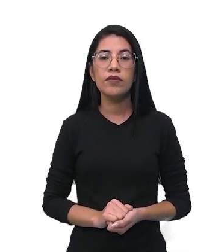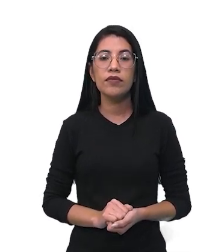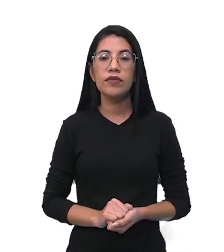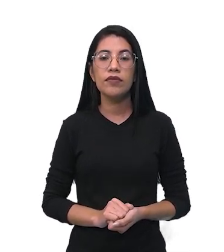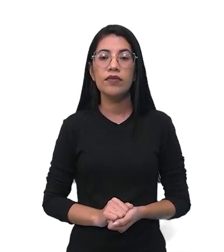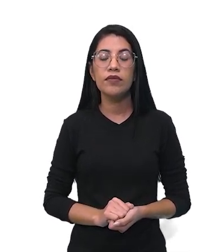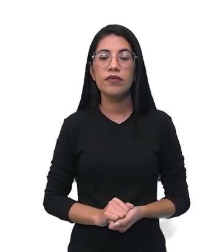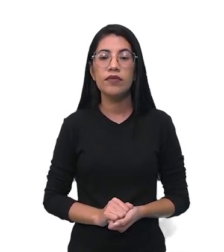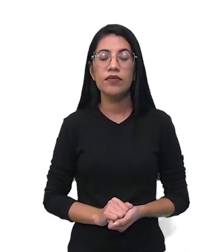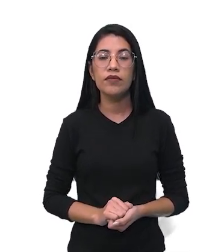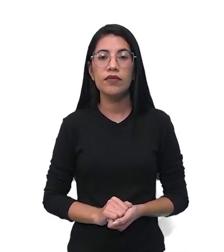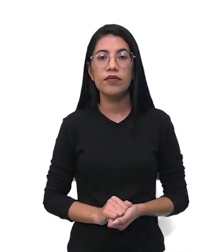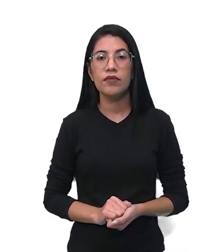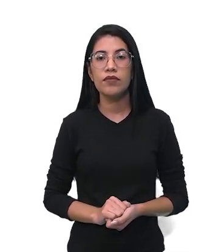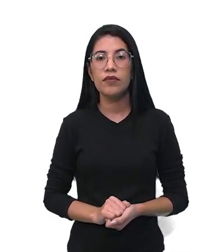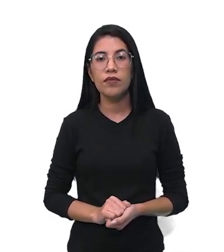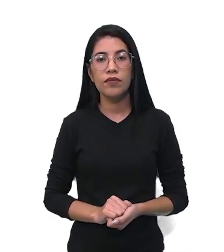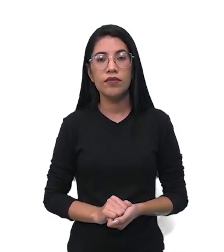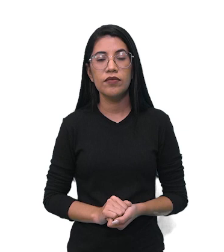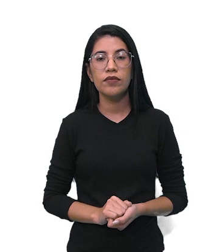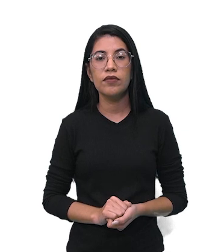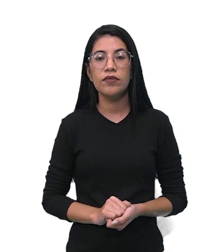Continuando,